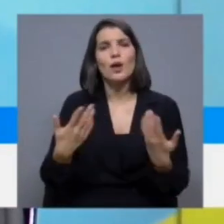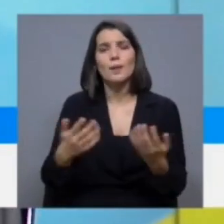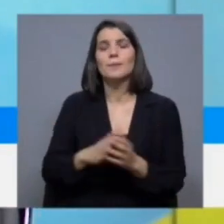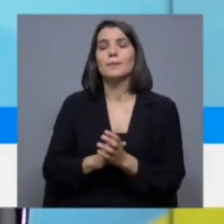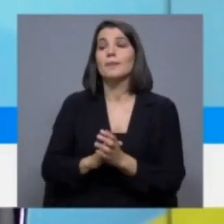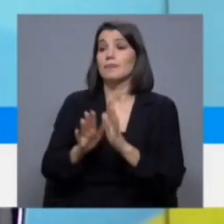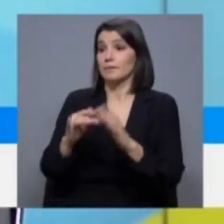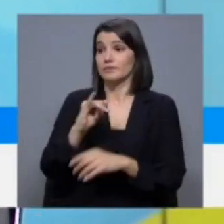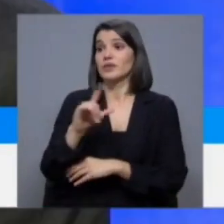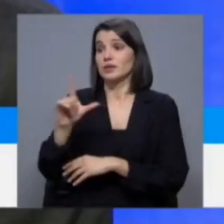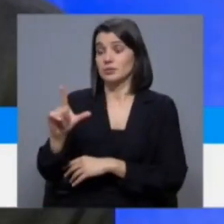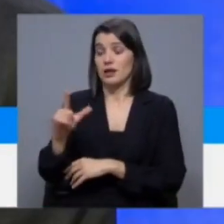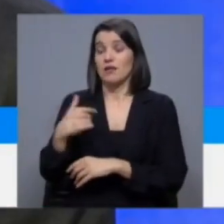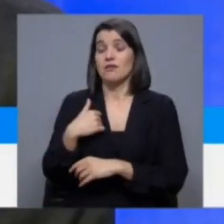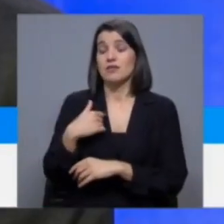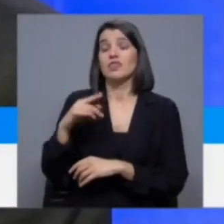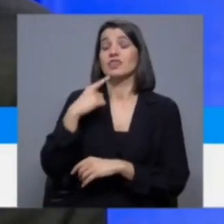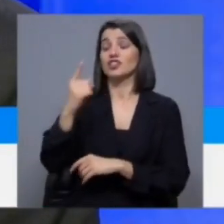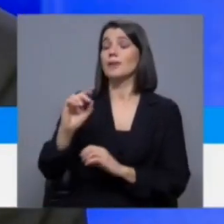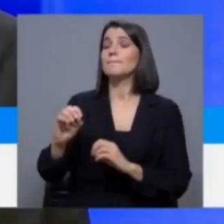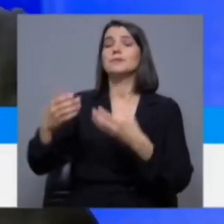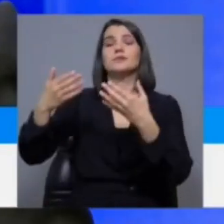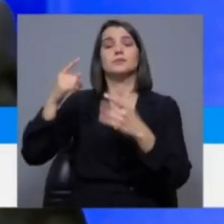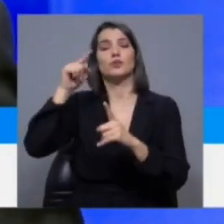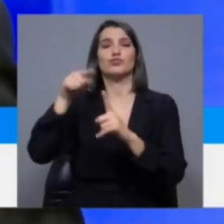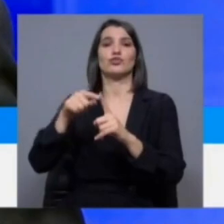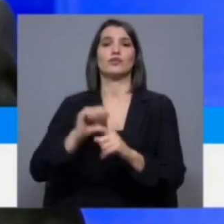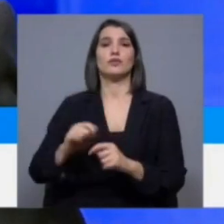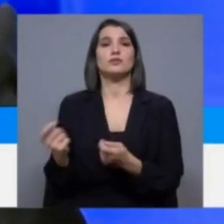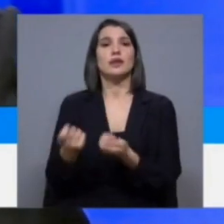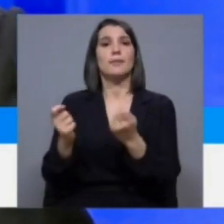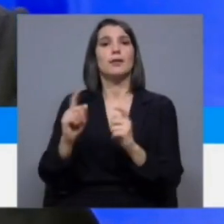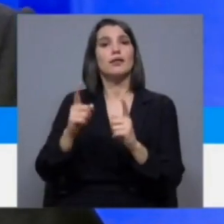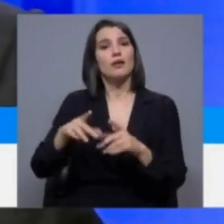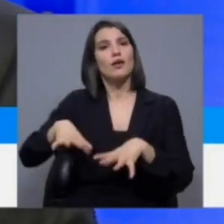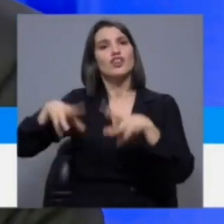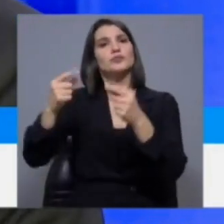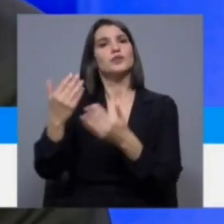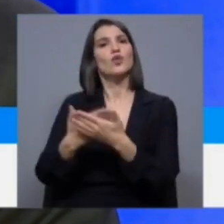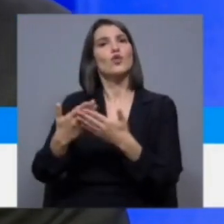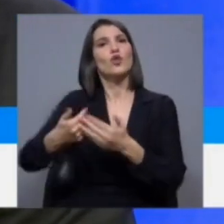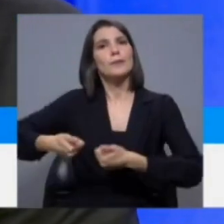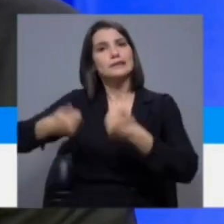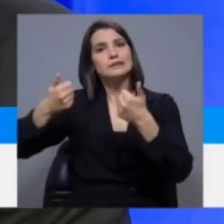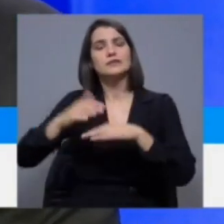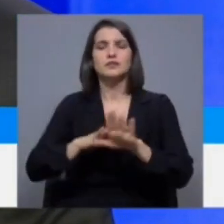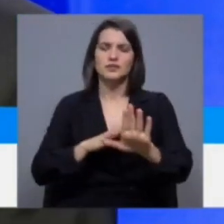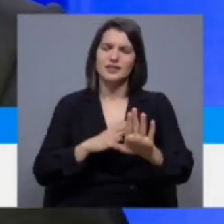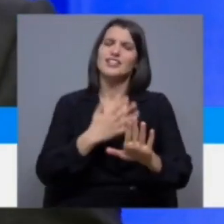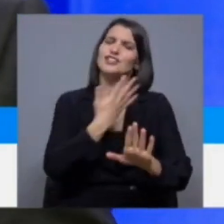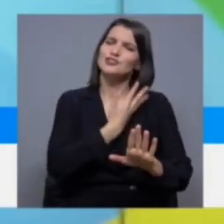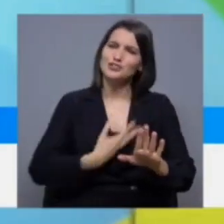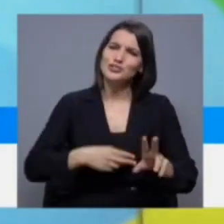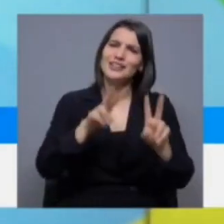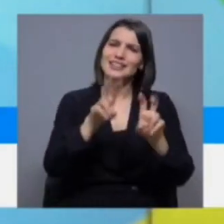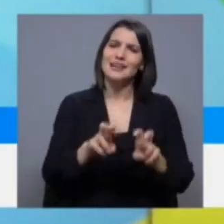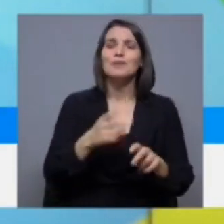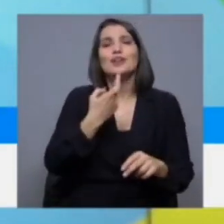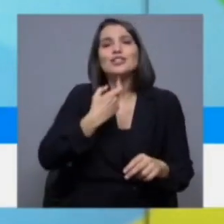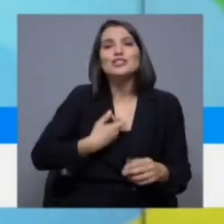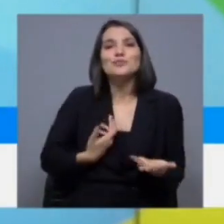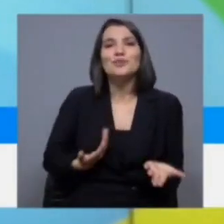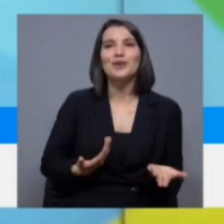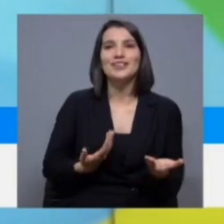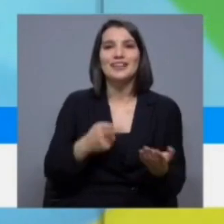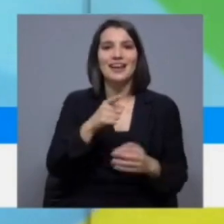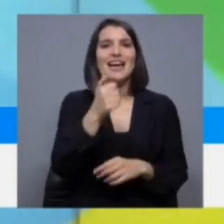aquele que o que é sensível liberal e leves como principal objetivo da sua campanha que é por o crescimento econômico a já vamos desses assuntos todos mas ainda a responde Oi